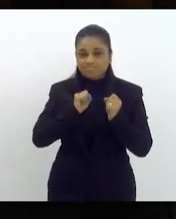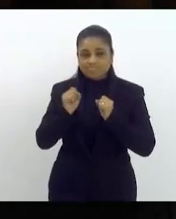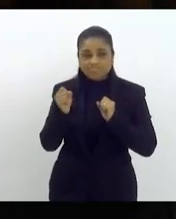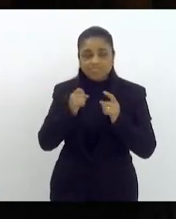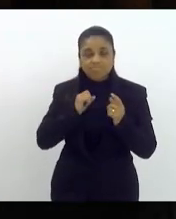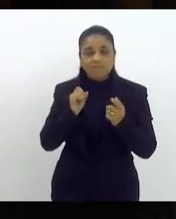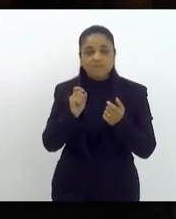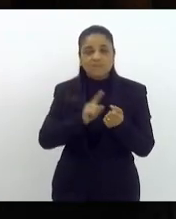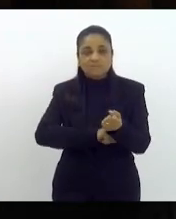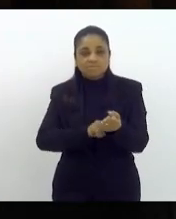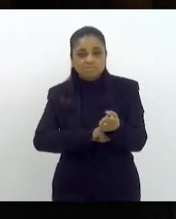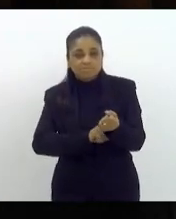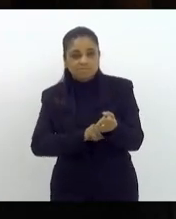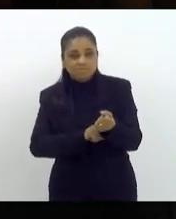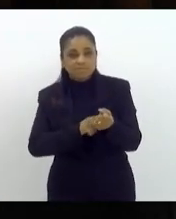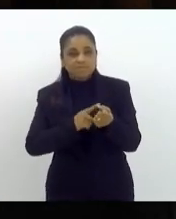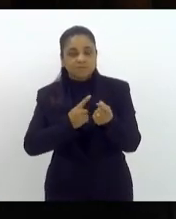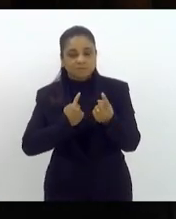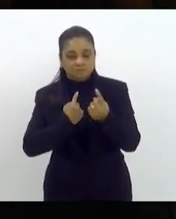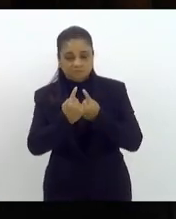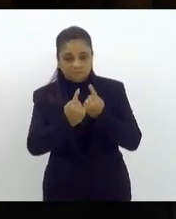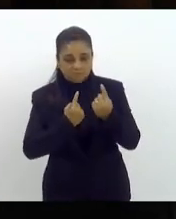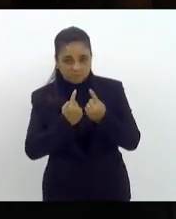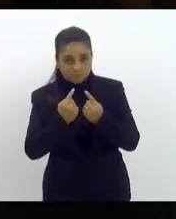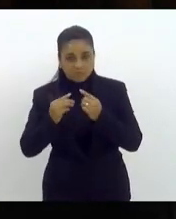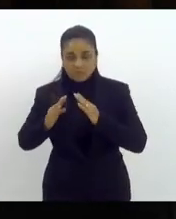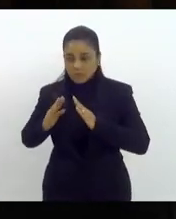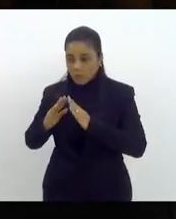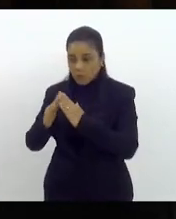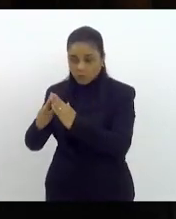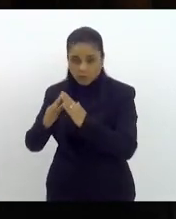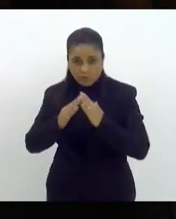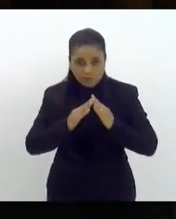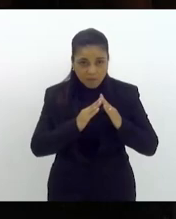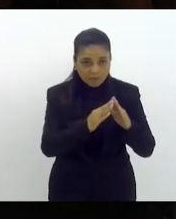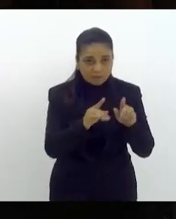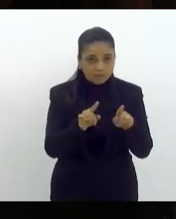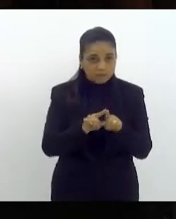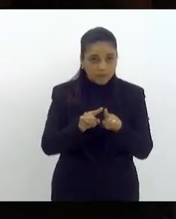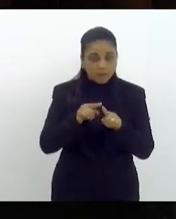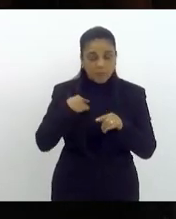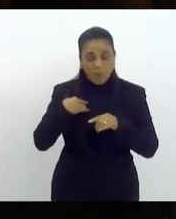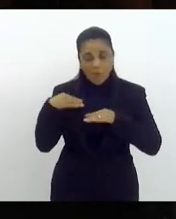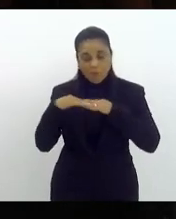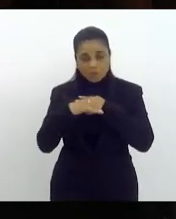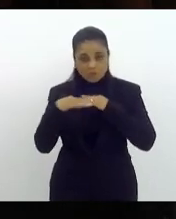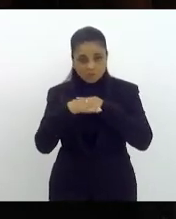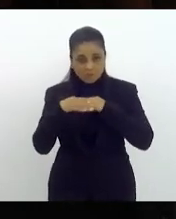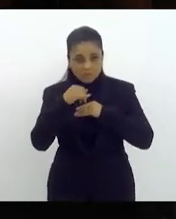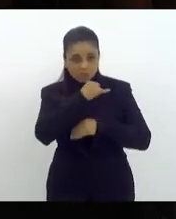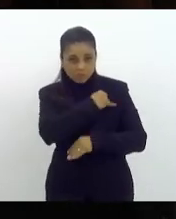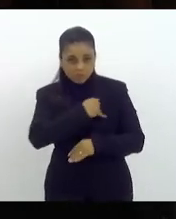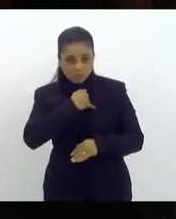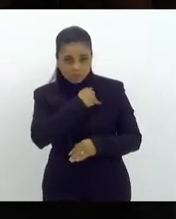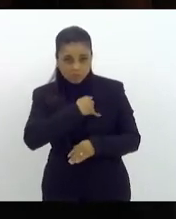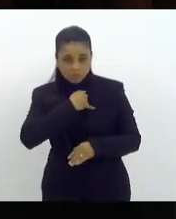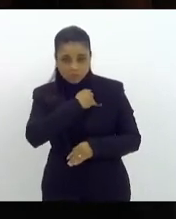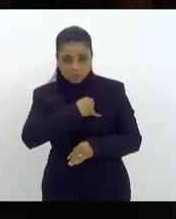e seja eles também nas comunidades no meu Município São João de Meriti